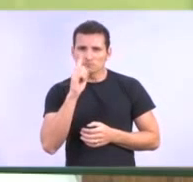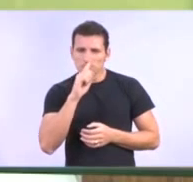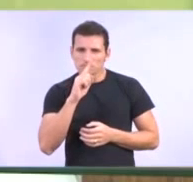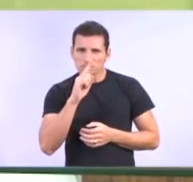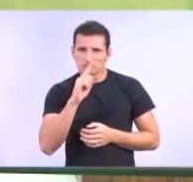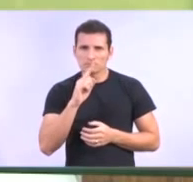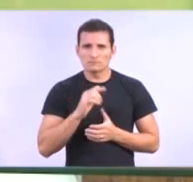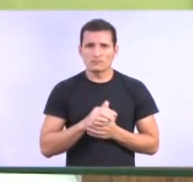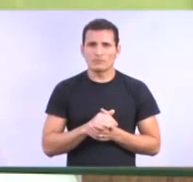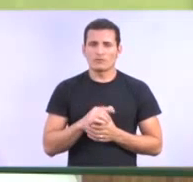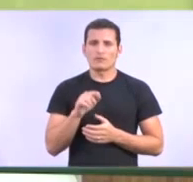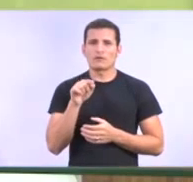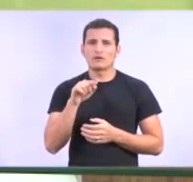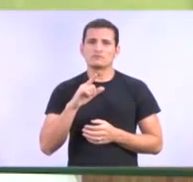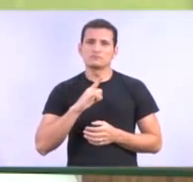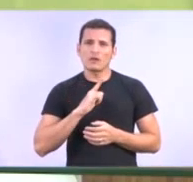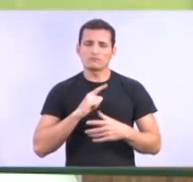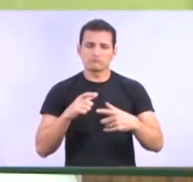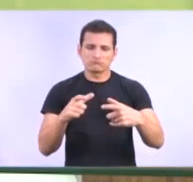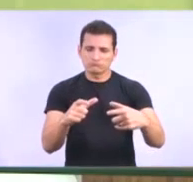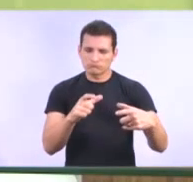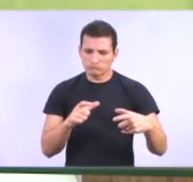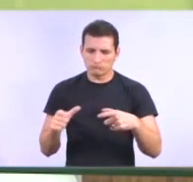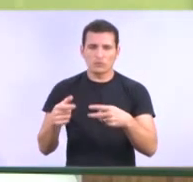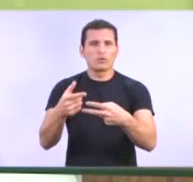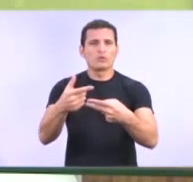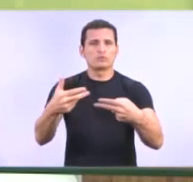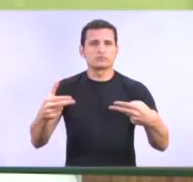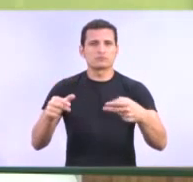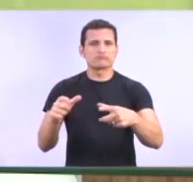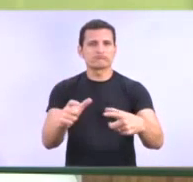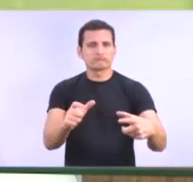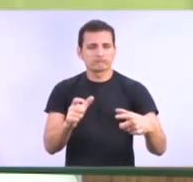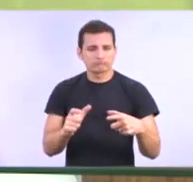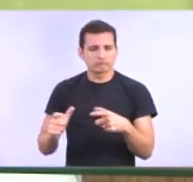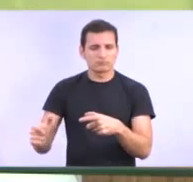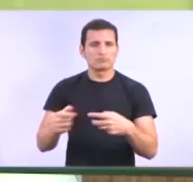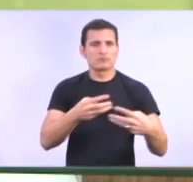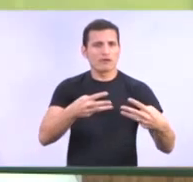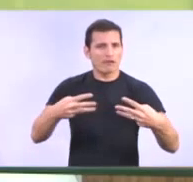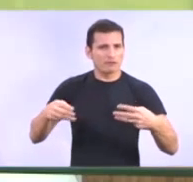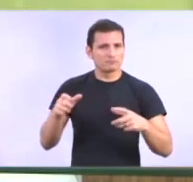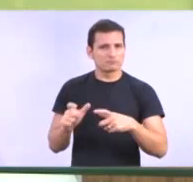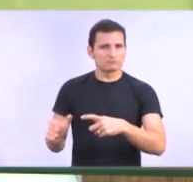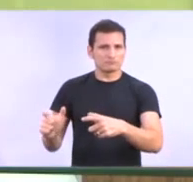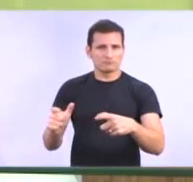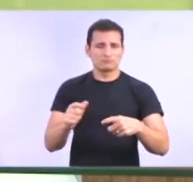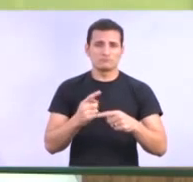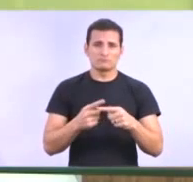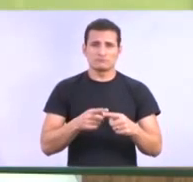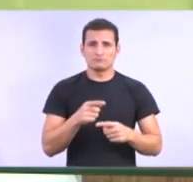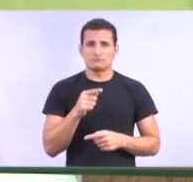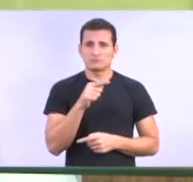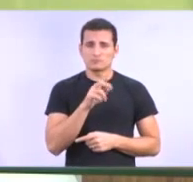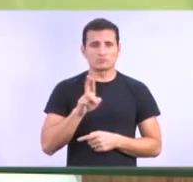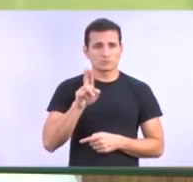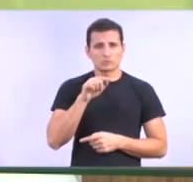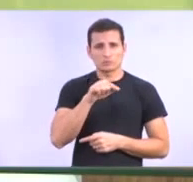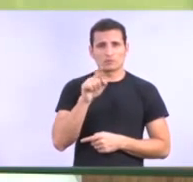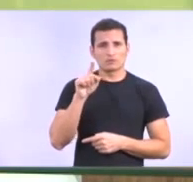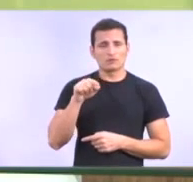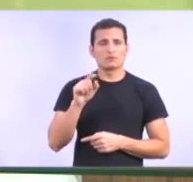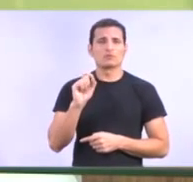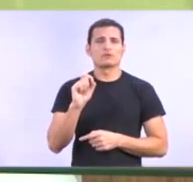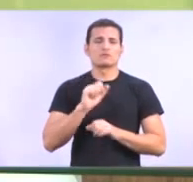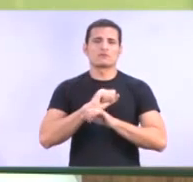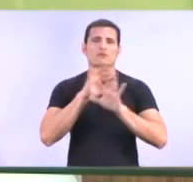em cima dos dispositivos de rede, okay? Porque, na realidade, para o usuário, isso aí é completamente